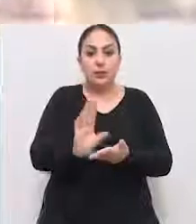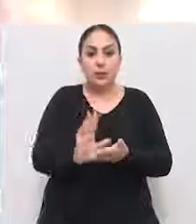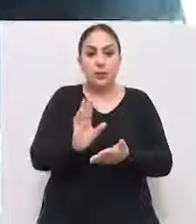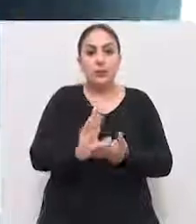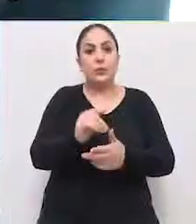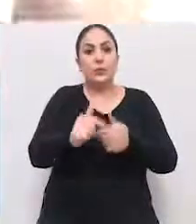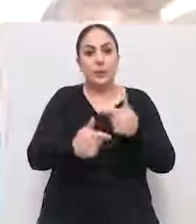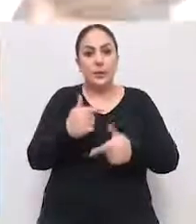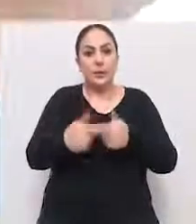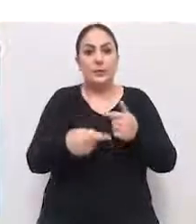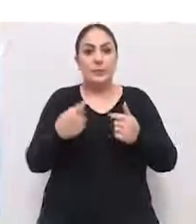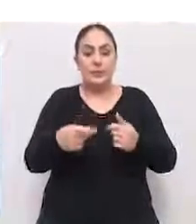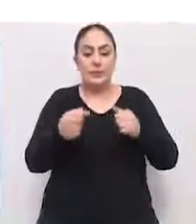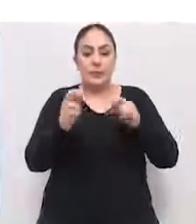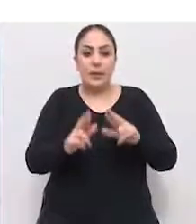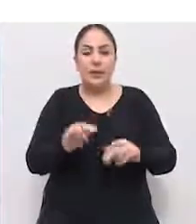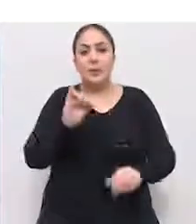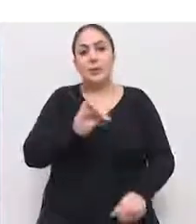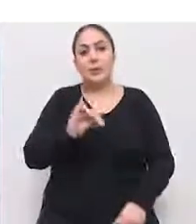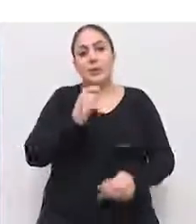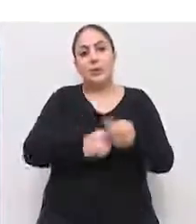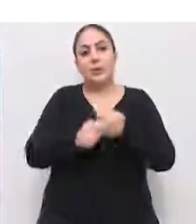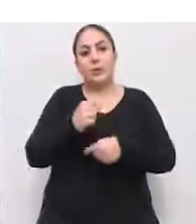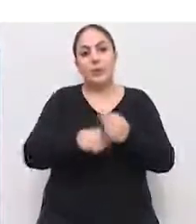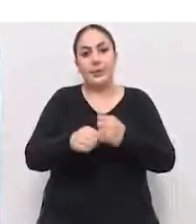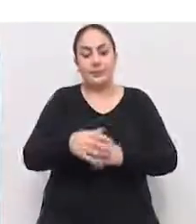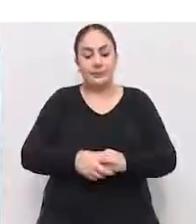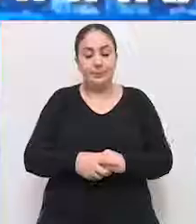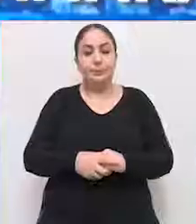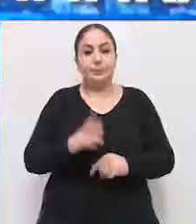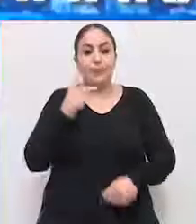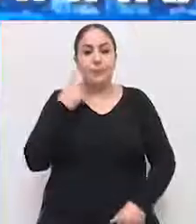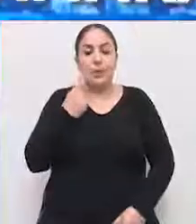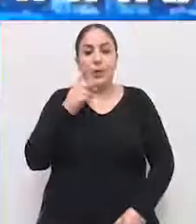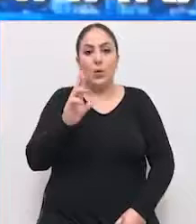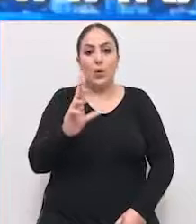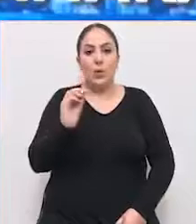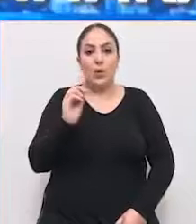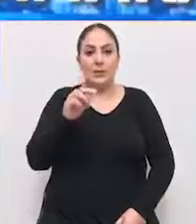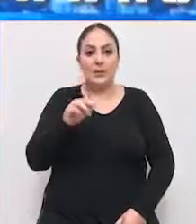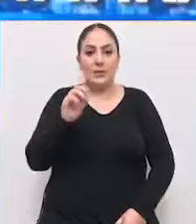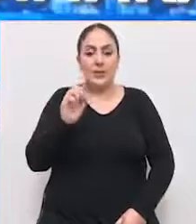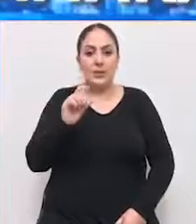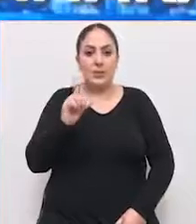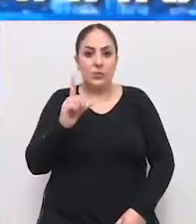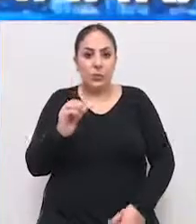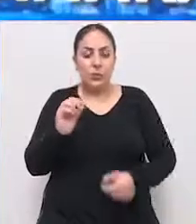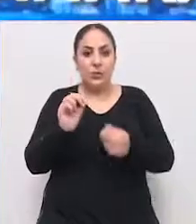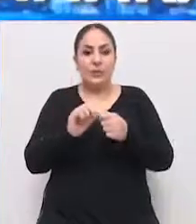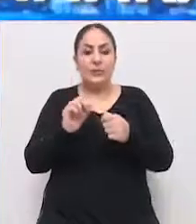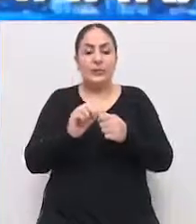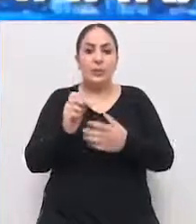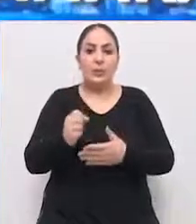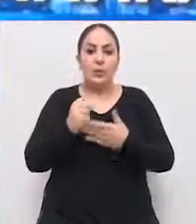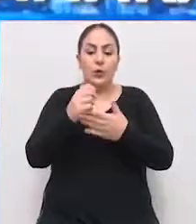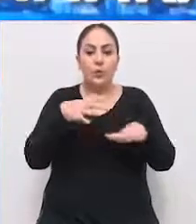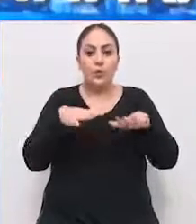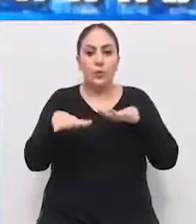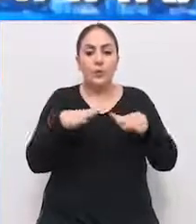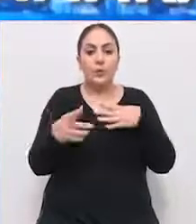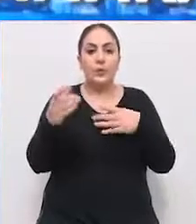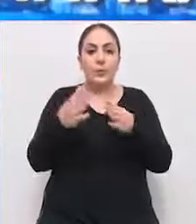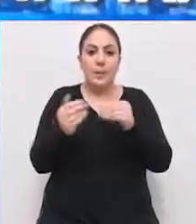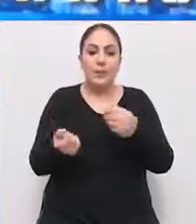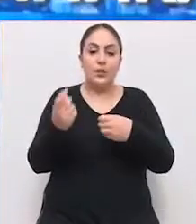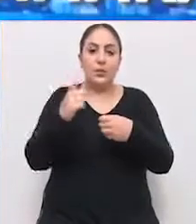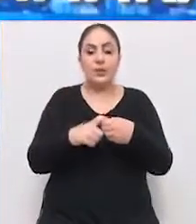para esses trabalhadores, para esse segmento importante da economia local. Ronaldo Rosa presta apoio a movimento que pede